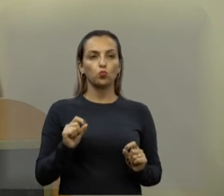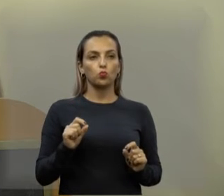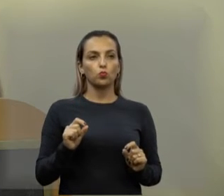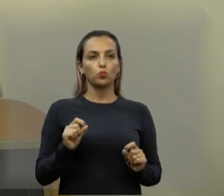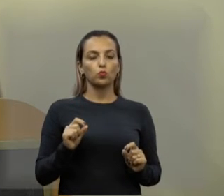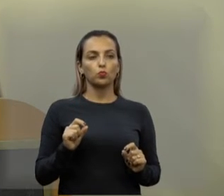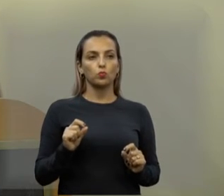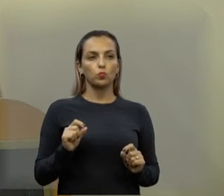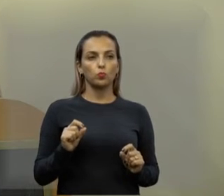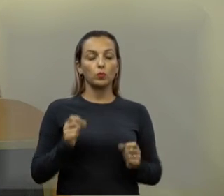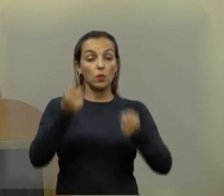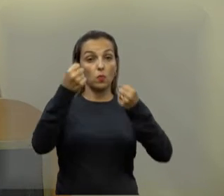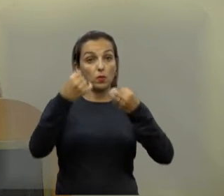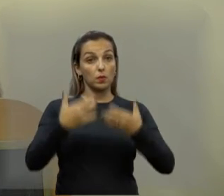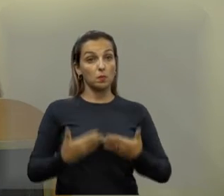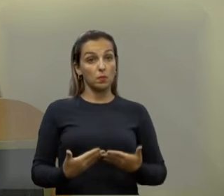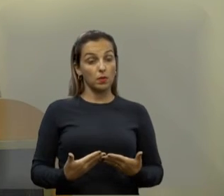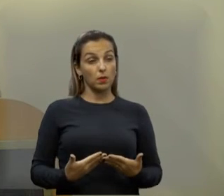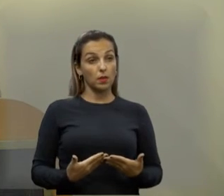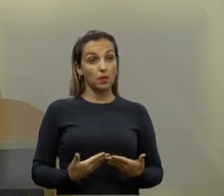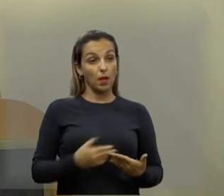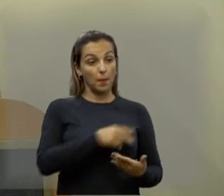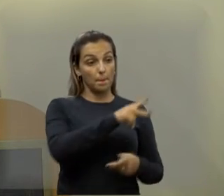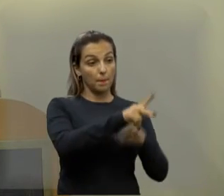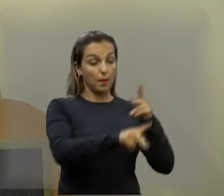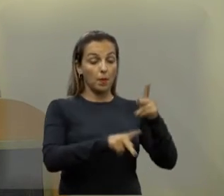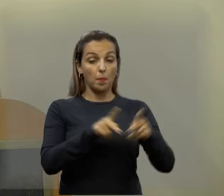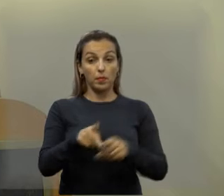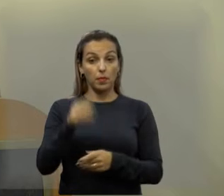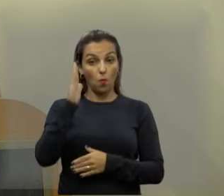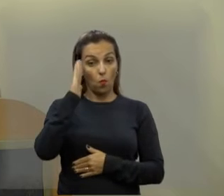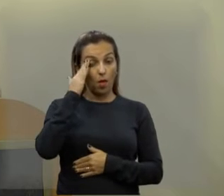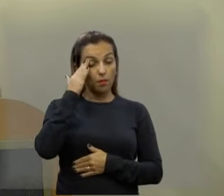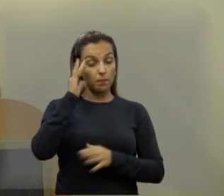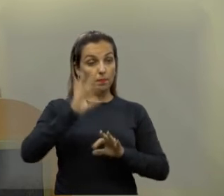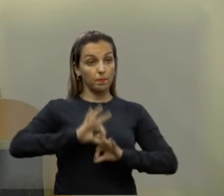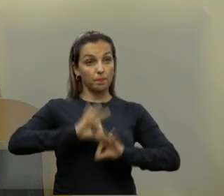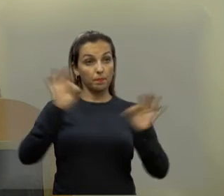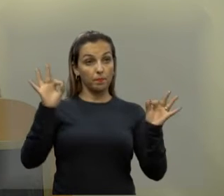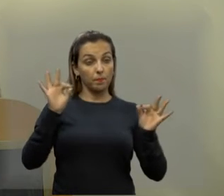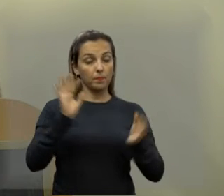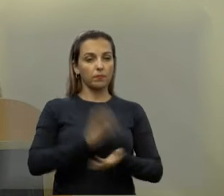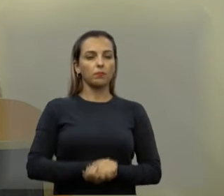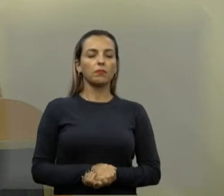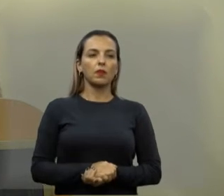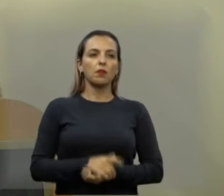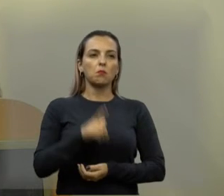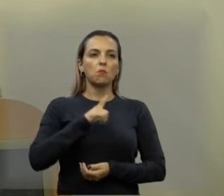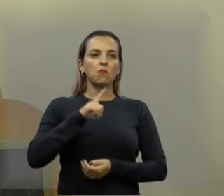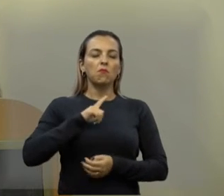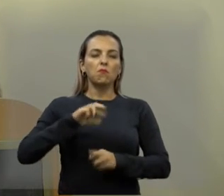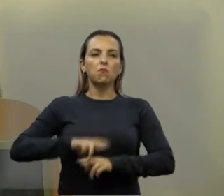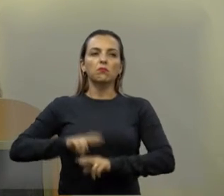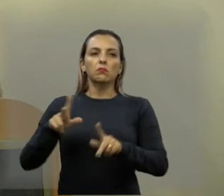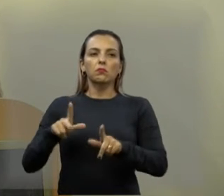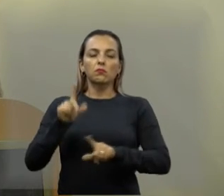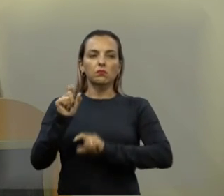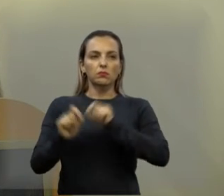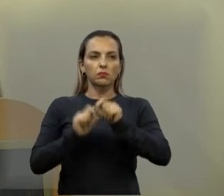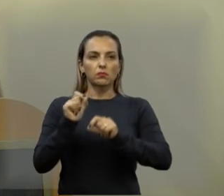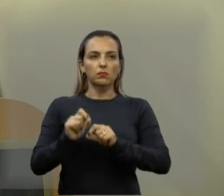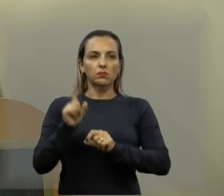uma uma pequena explanação para que a população entenda com perfeição a uma diferença muito grande